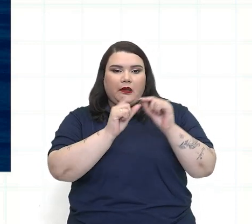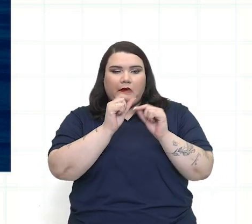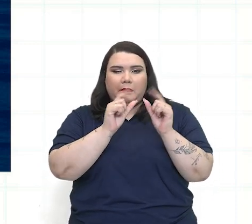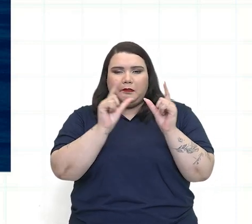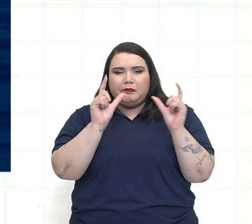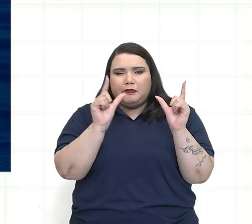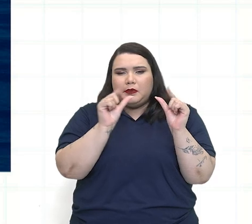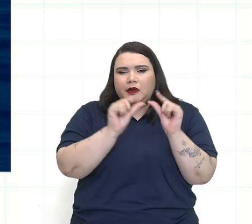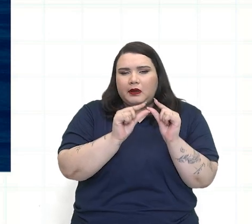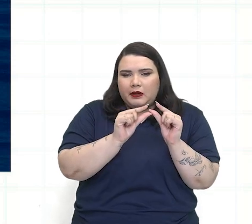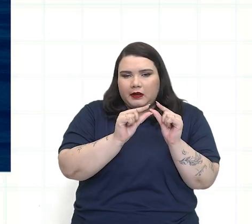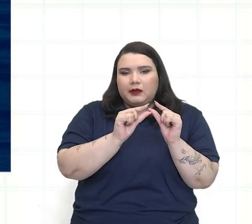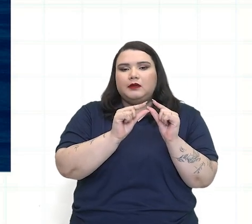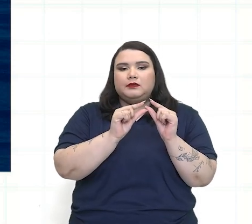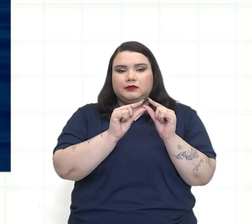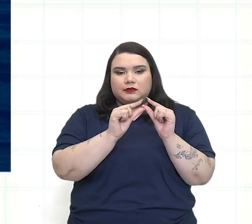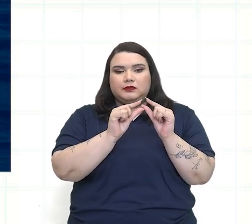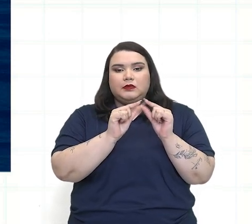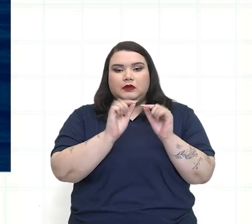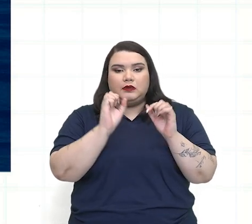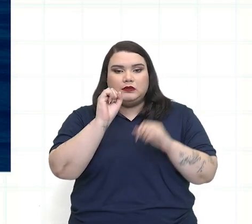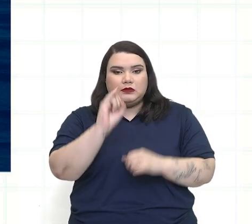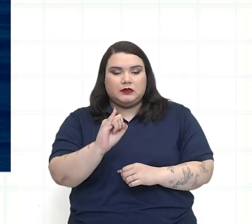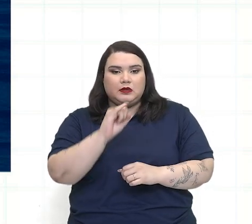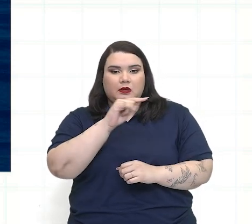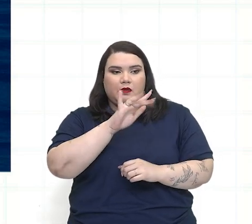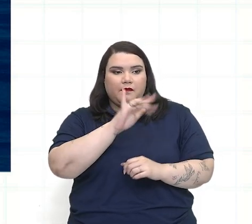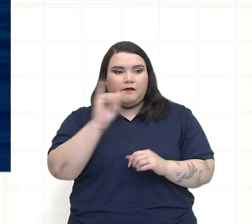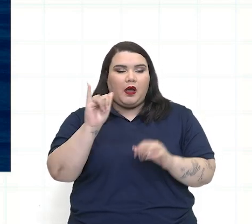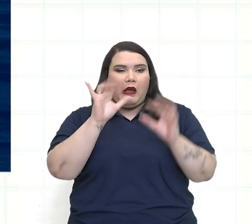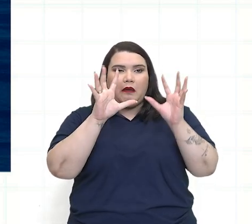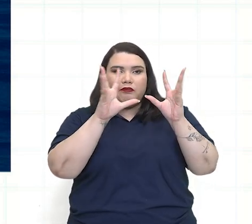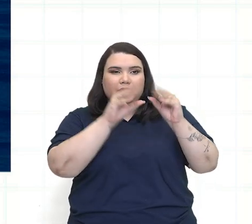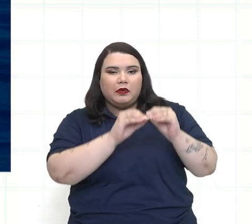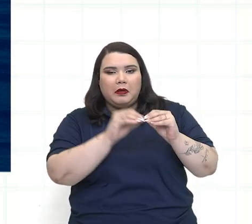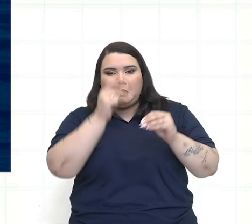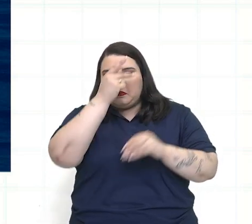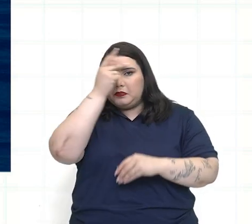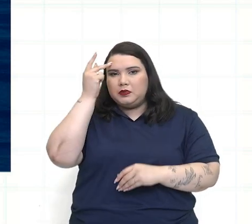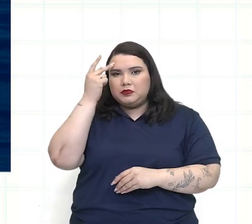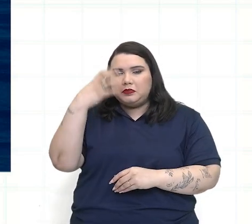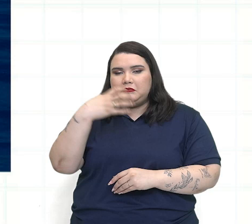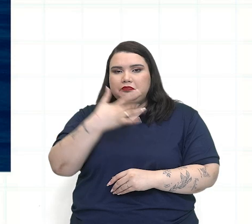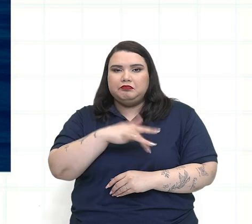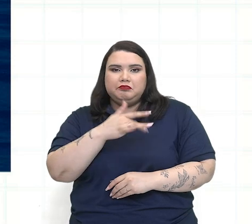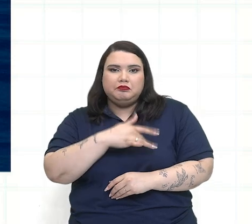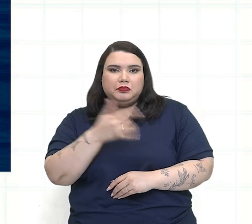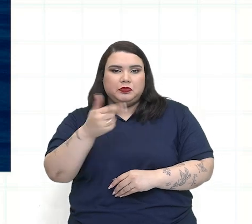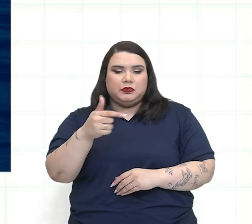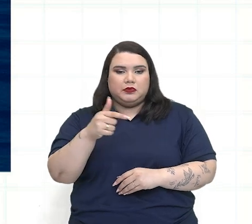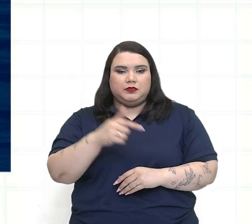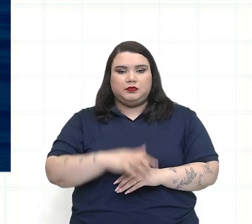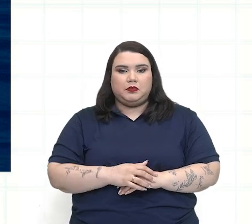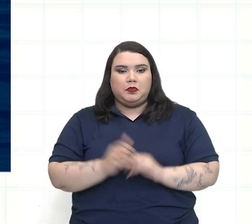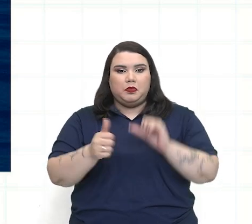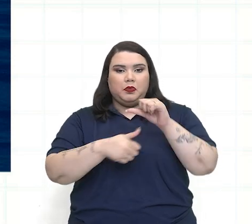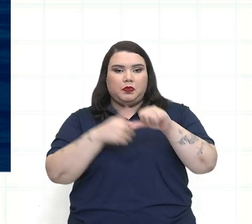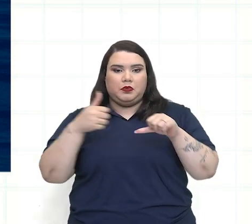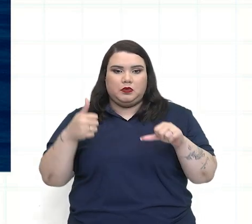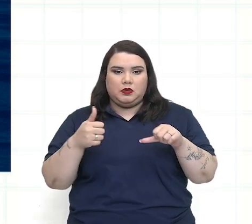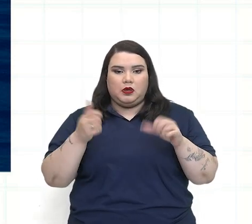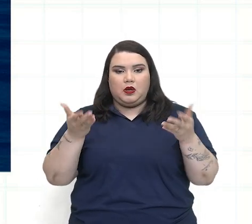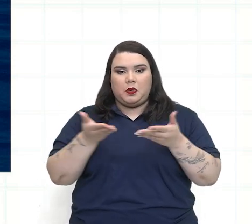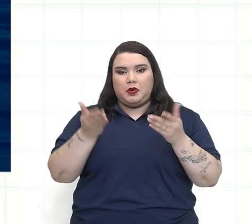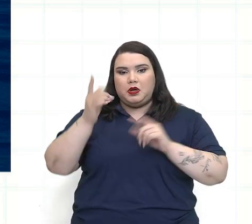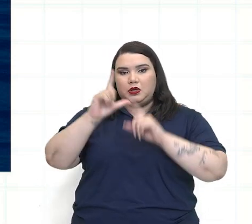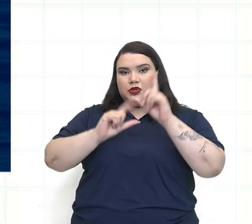estrela bem pequena, dessas que quando apagam ninguém vai dizer que pena. Então observe que agora muda o elemento, agora é